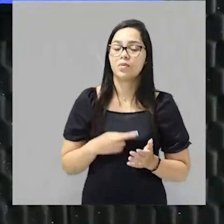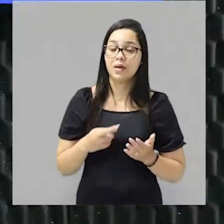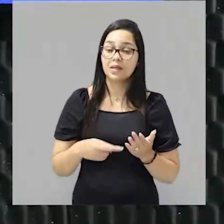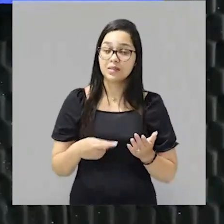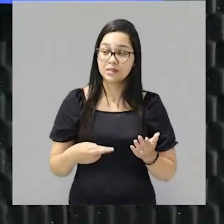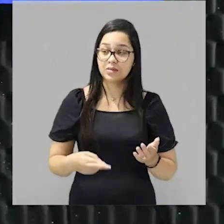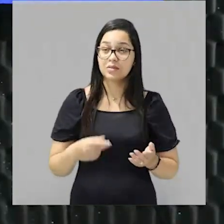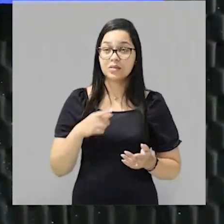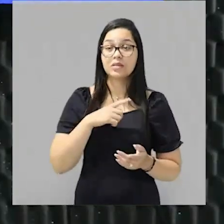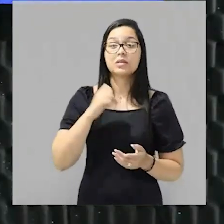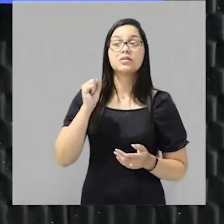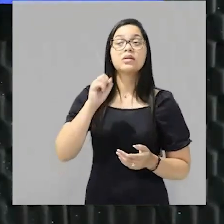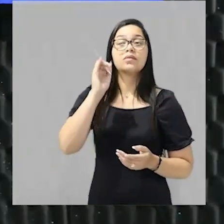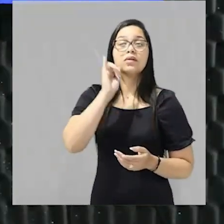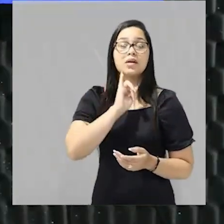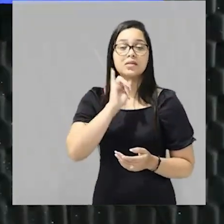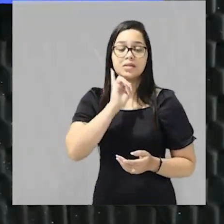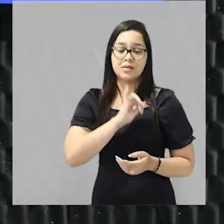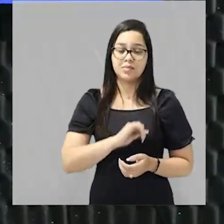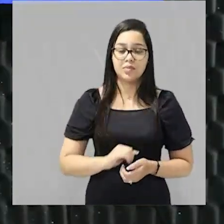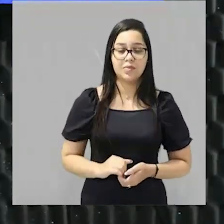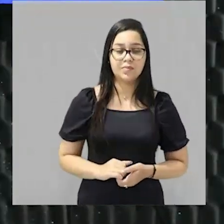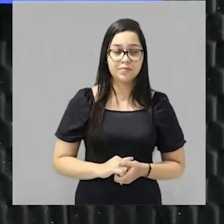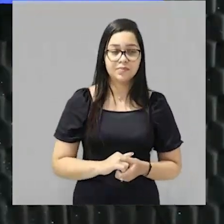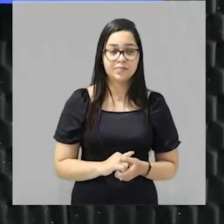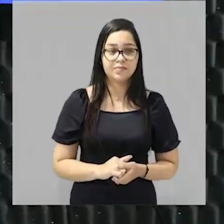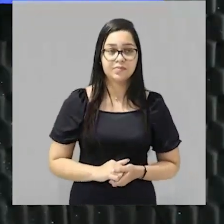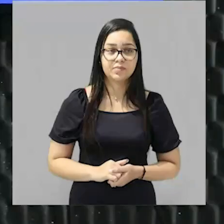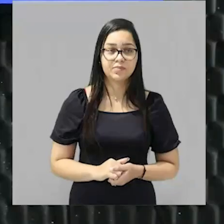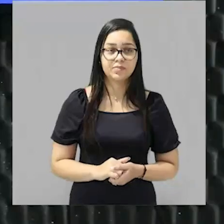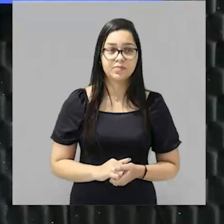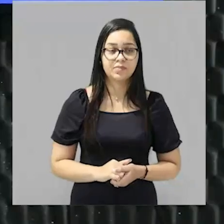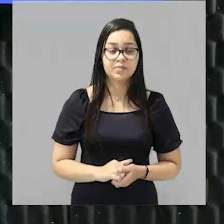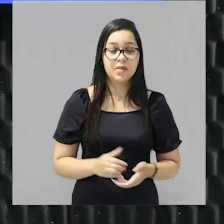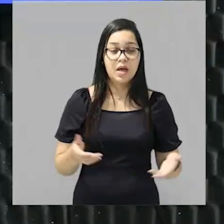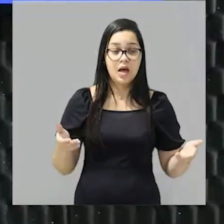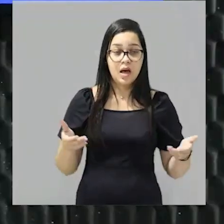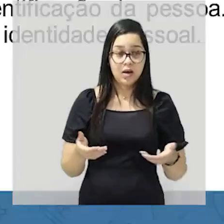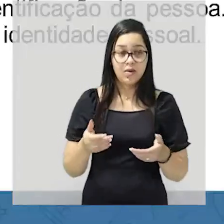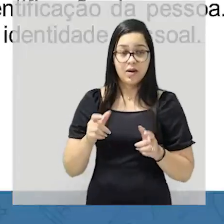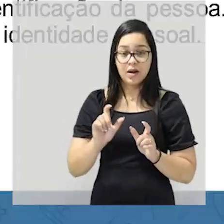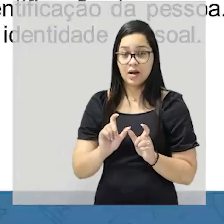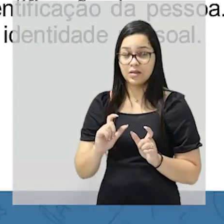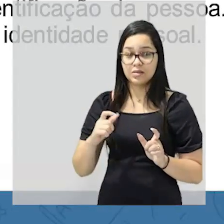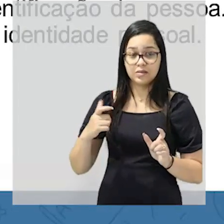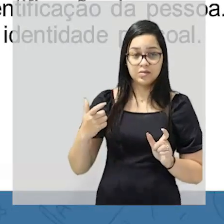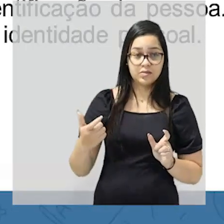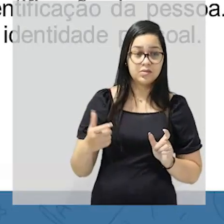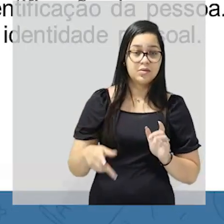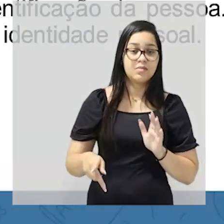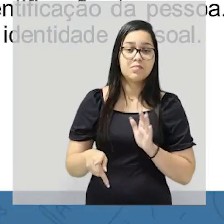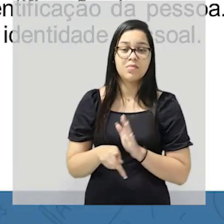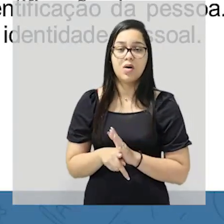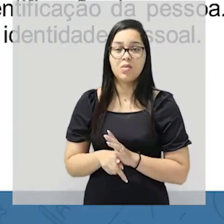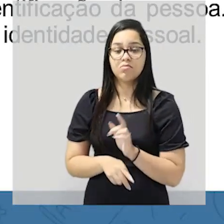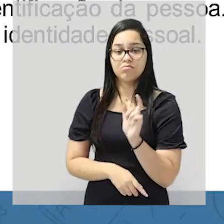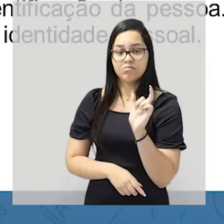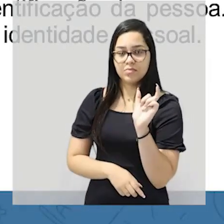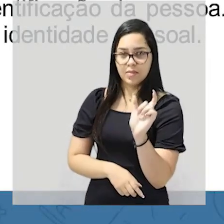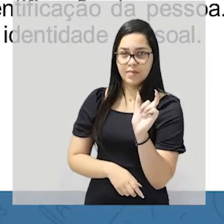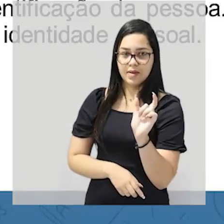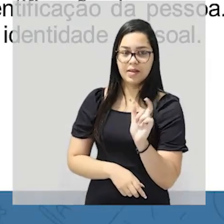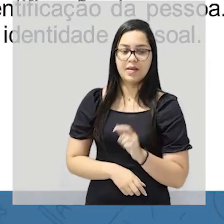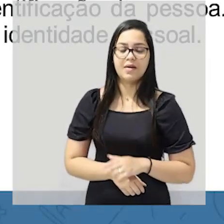seja, uma espécie. Por exemplo, animal é hiperônimo de gato, de cachorro, de tartaruga, de burro, de boi, de gado,